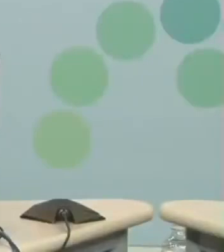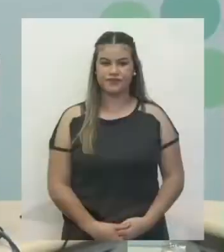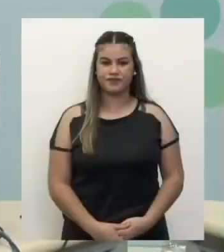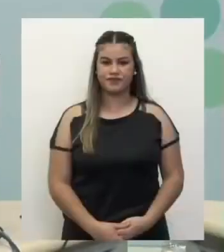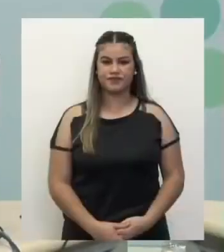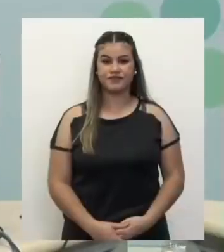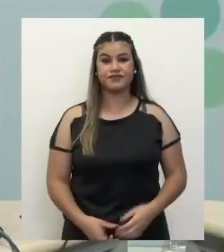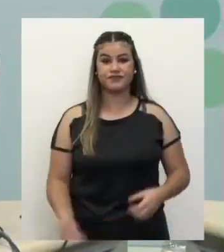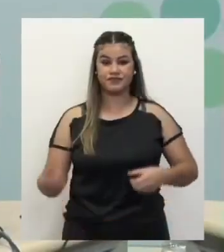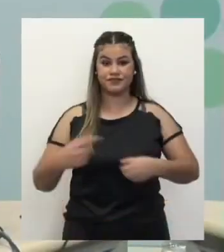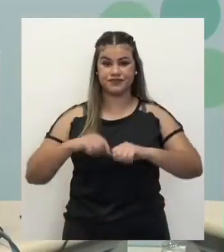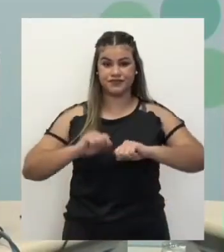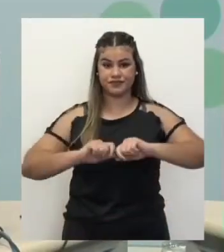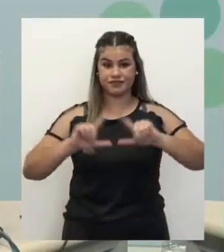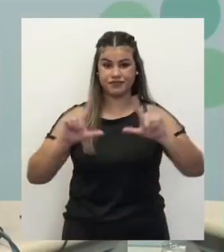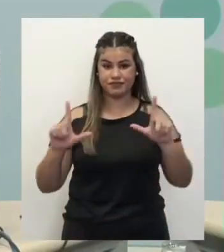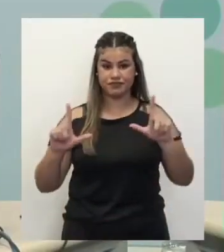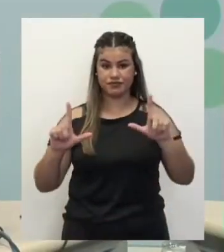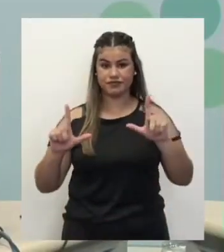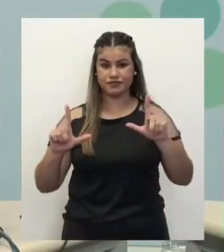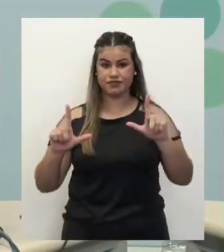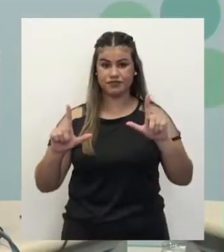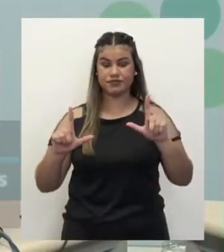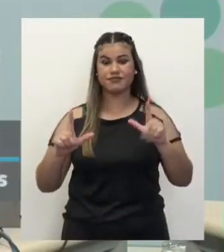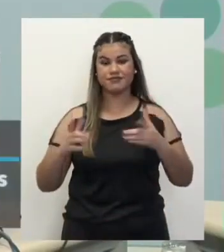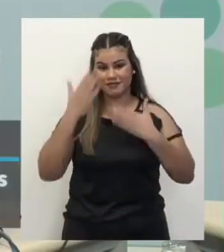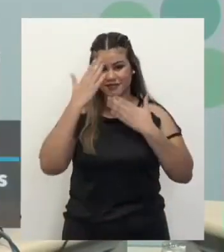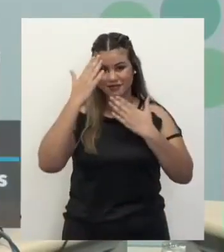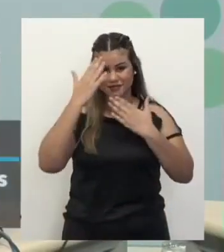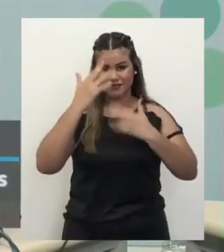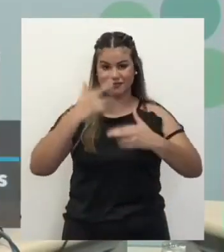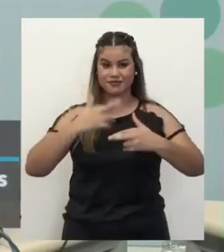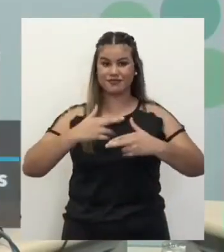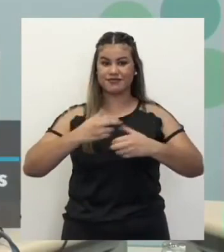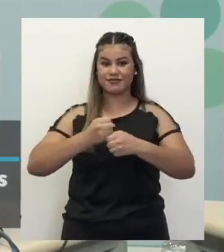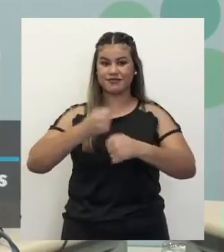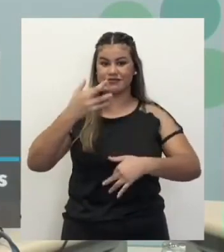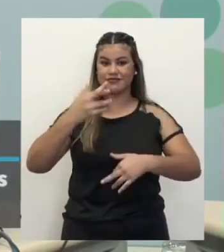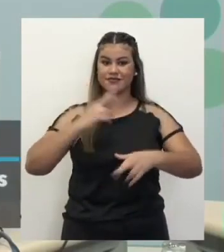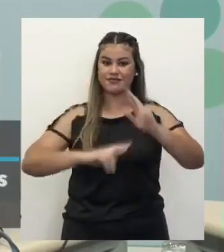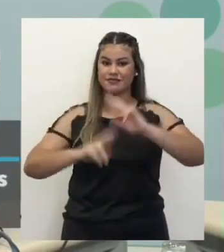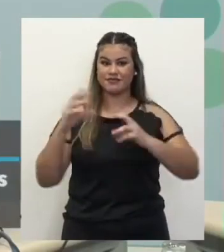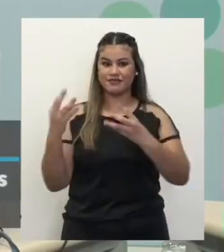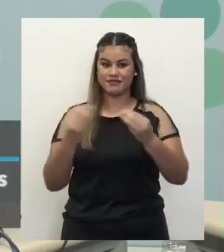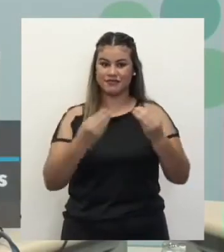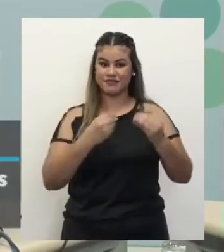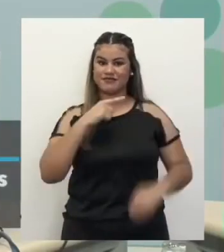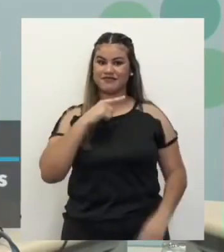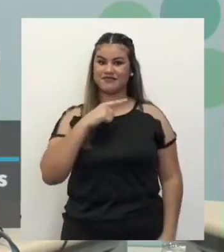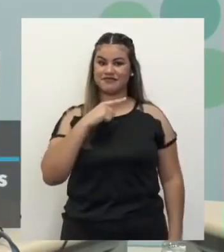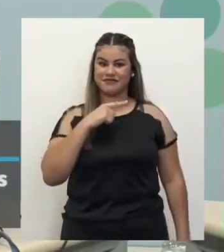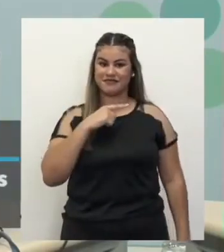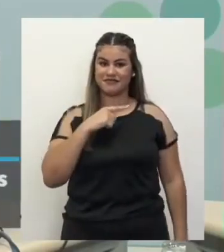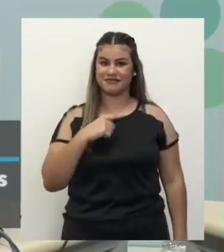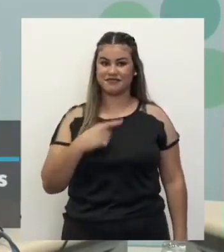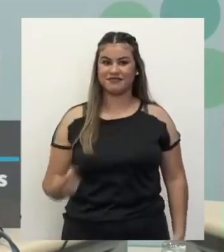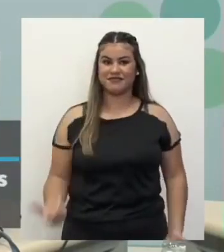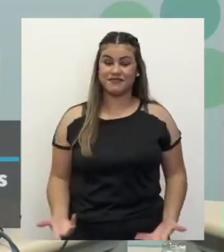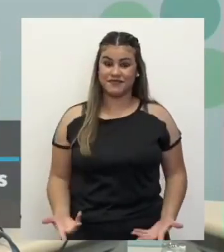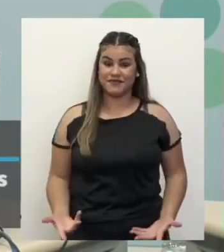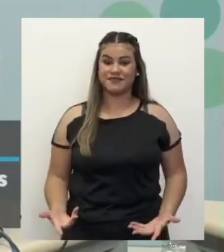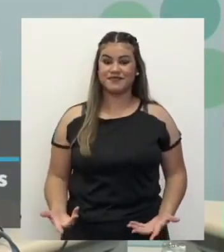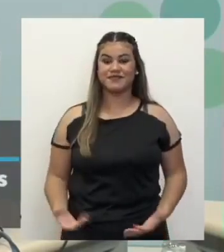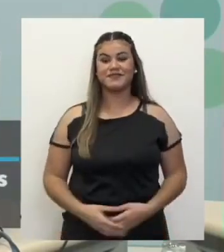Muito bem, estamos de volta. Gostaria de agradecer as contribuições. Nós tivemos bastante contribuições, viu, professora? Olha, foi? Que bom, muito feliz. O pessoal